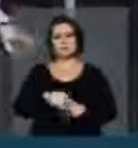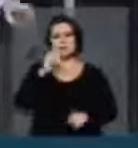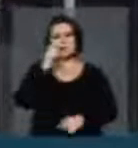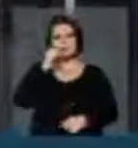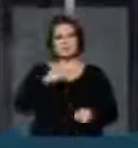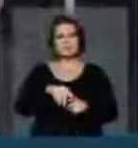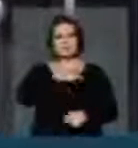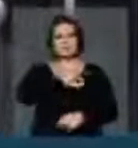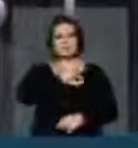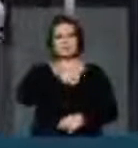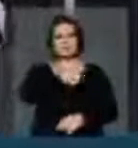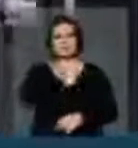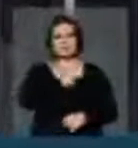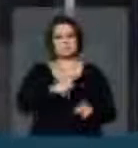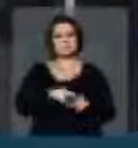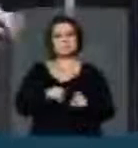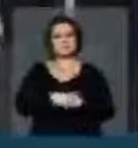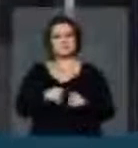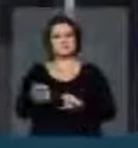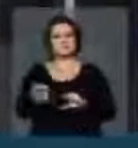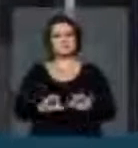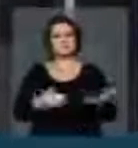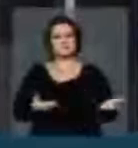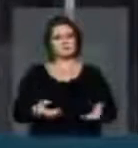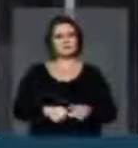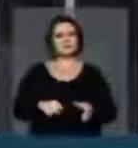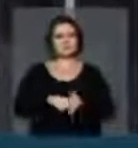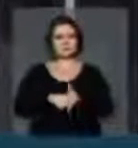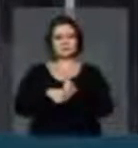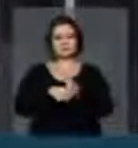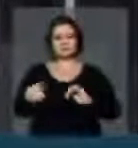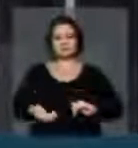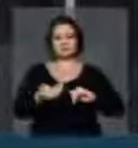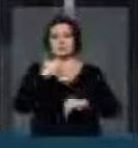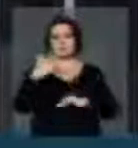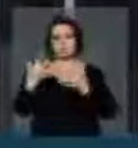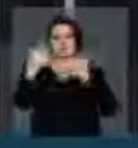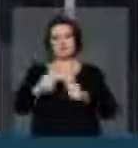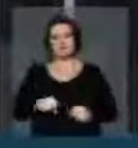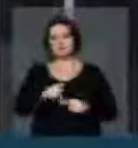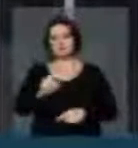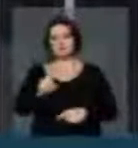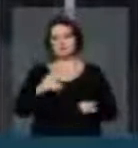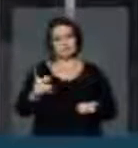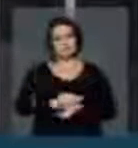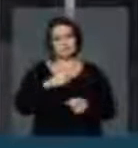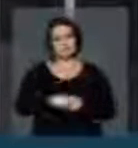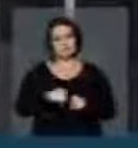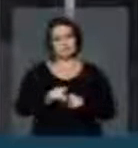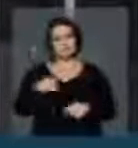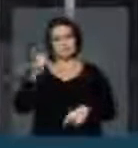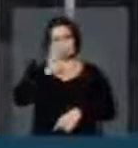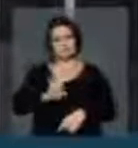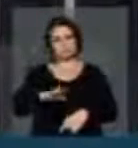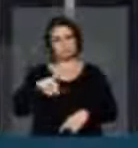de Alagoas, no povo de Alagoas, e neste Congresso Nacional, que não vai deixar que essas coisas aconteçam no nosso